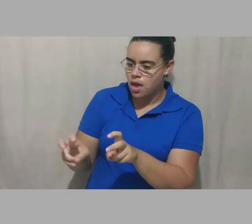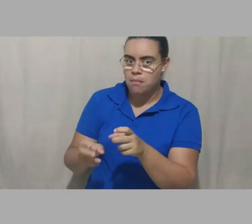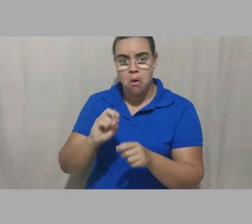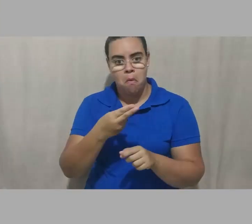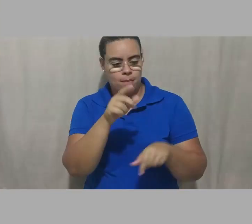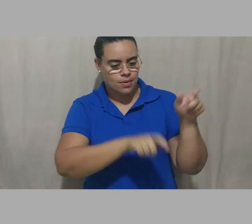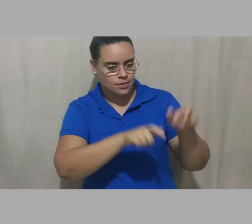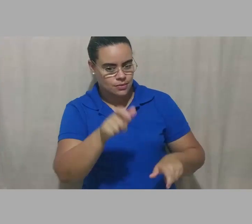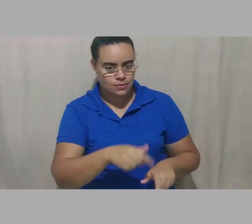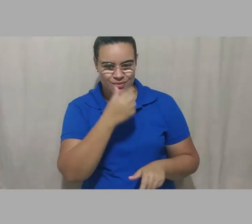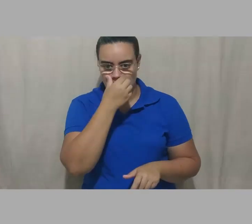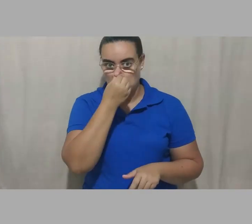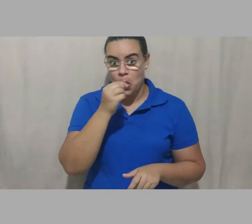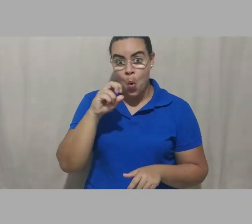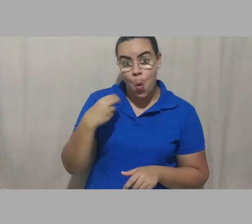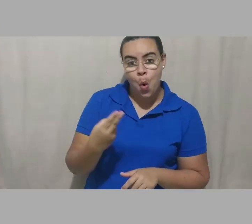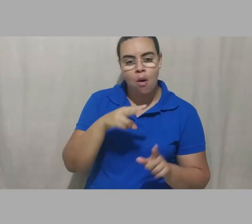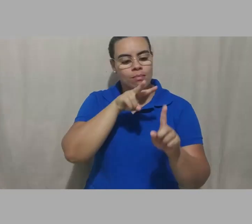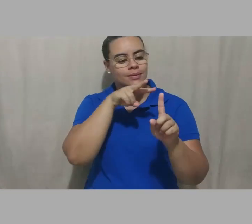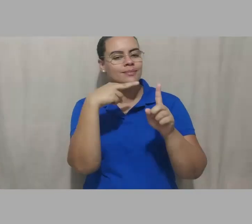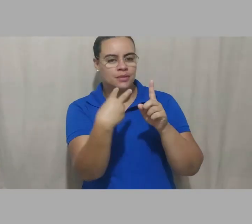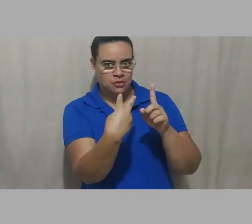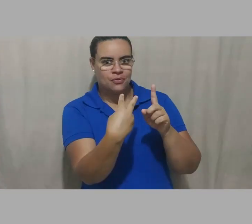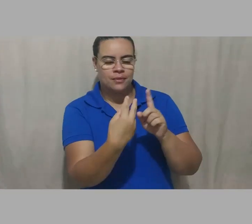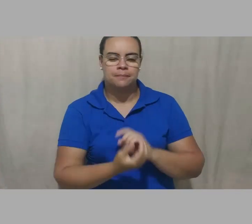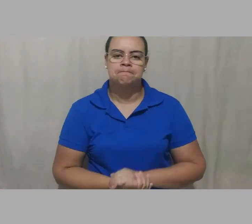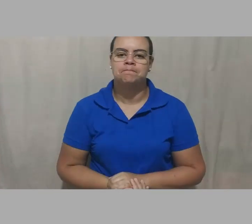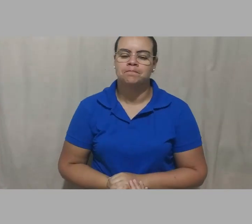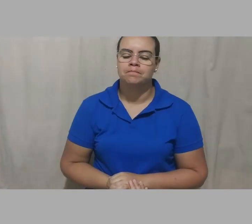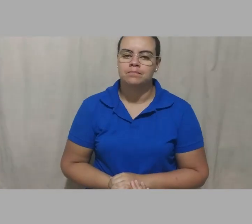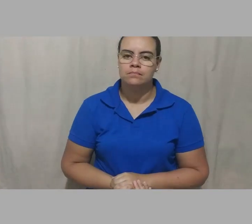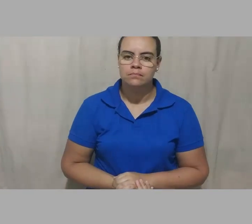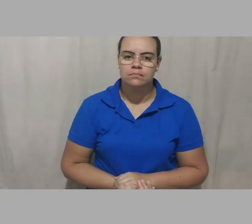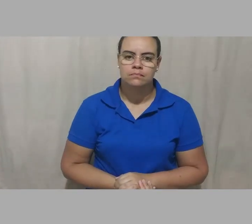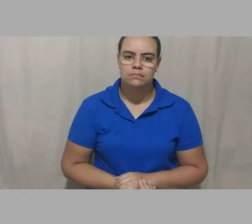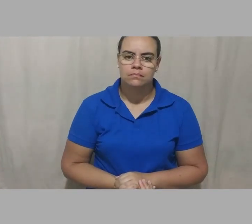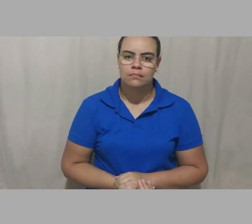determinados sujeitos, ou sobre determinadas perspectivas,